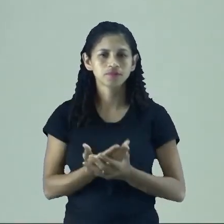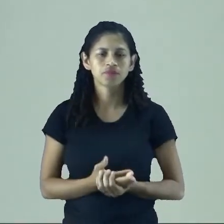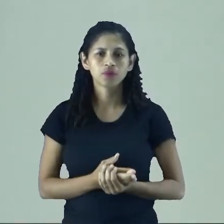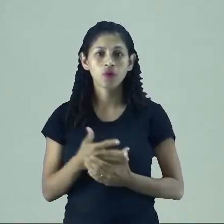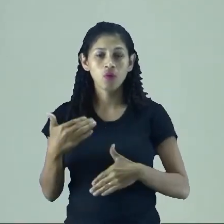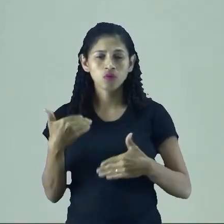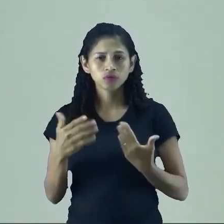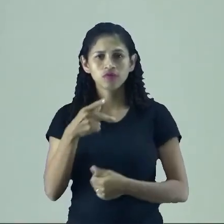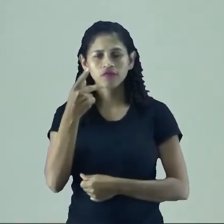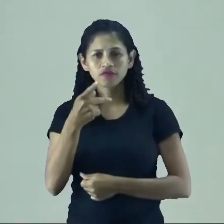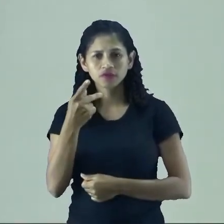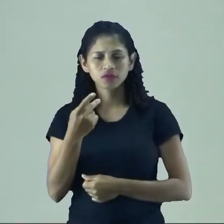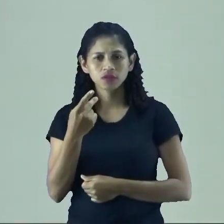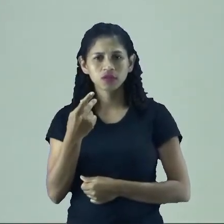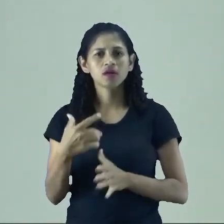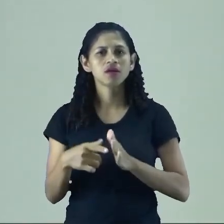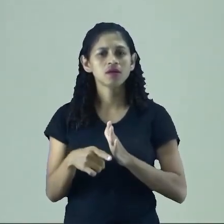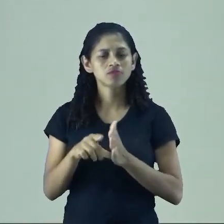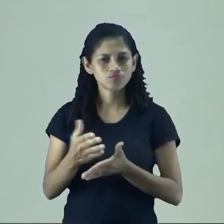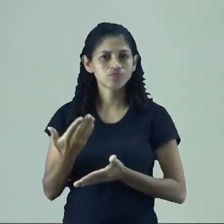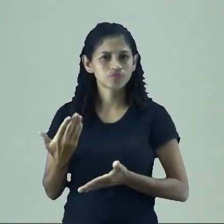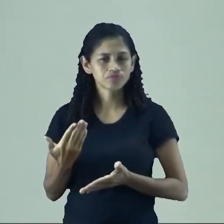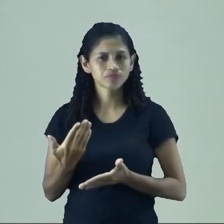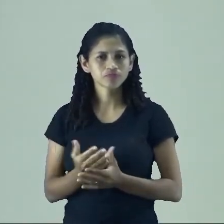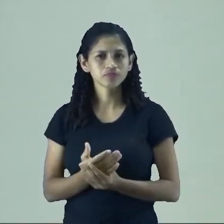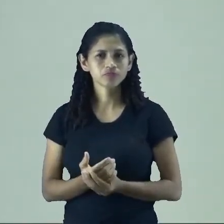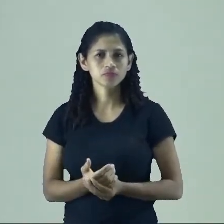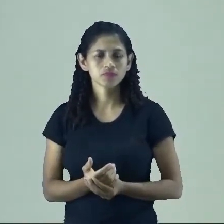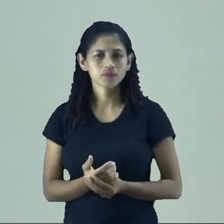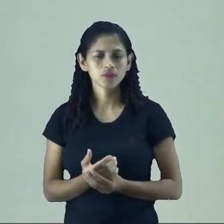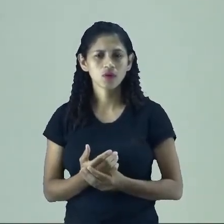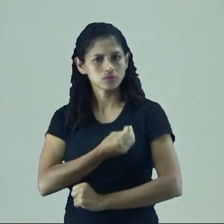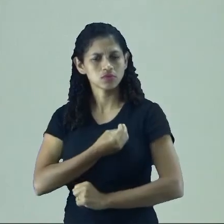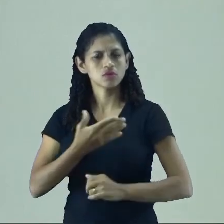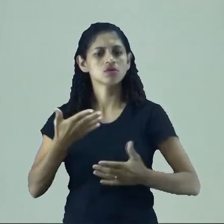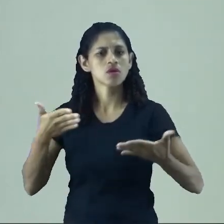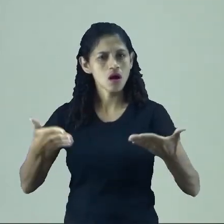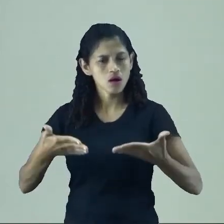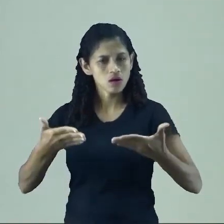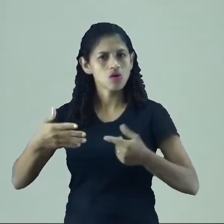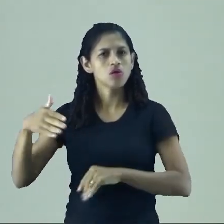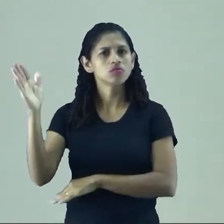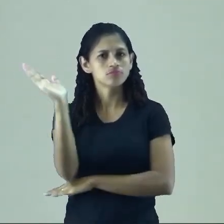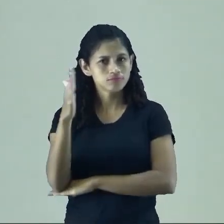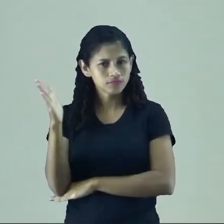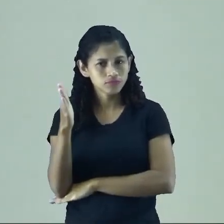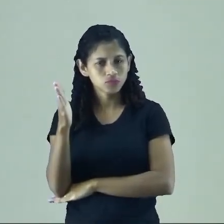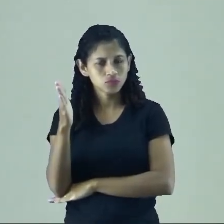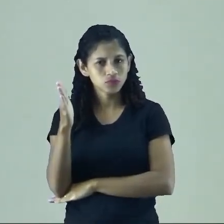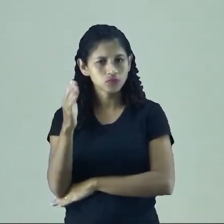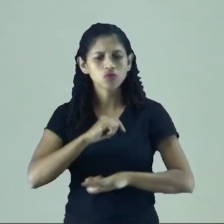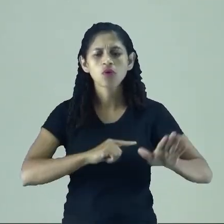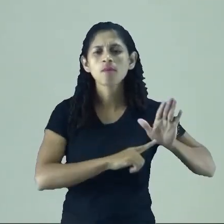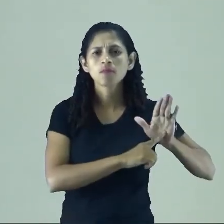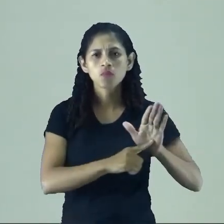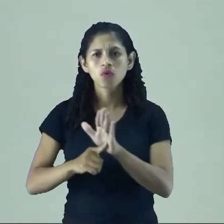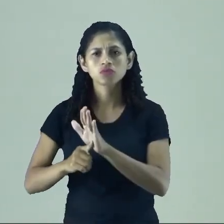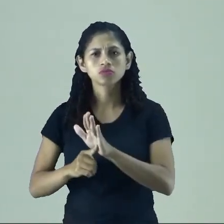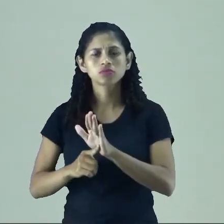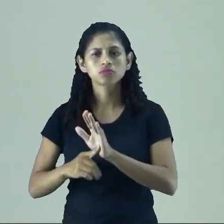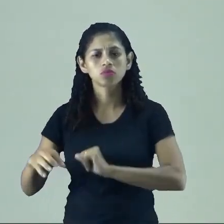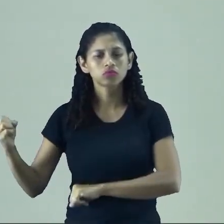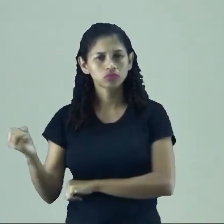algumas videoaulas em que já foi tratado e exemplificado a questão da Revolução Industrial. Nós sabemos